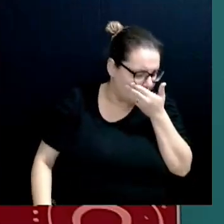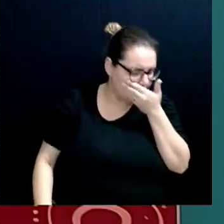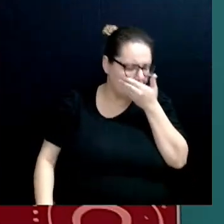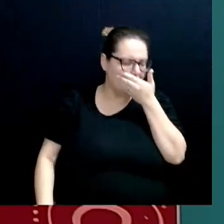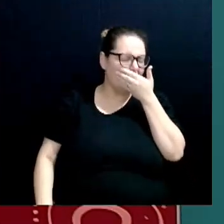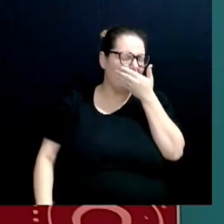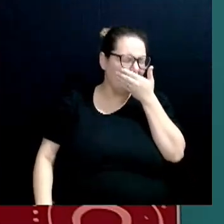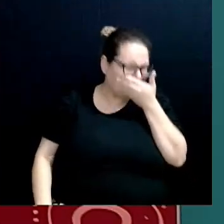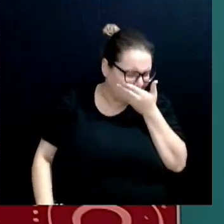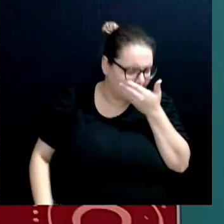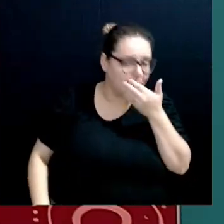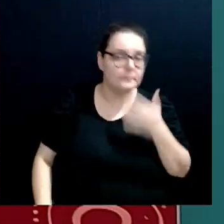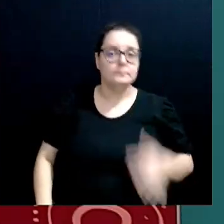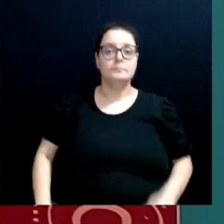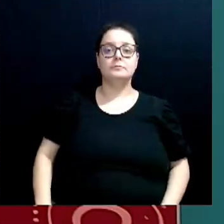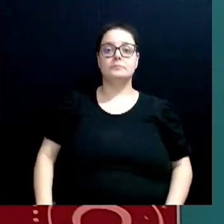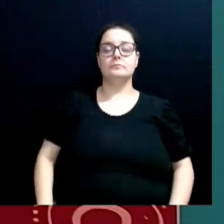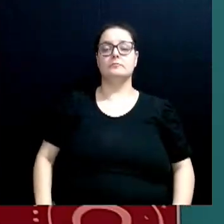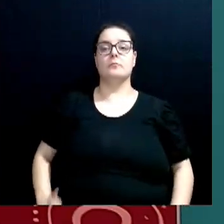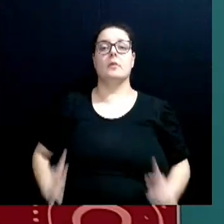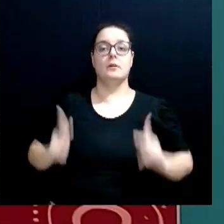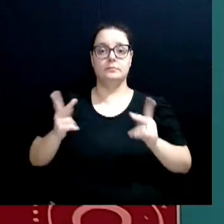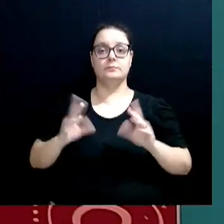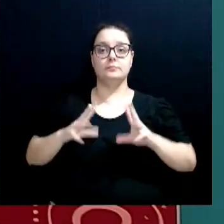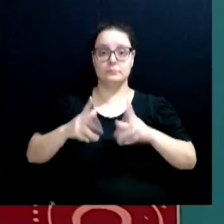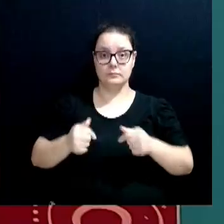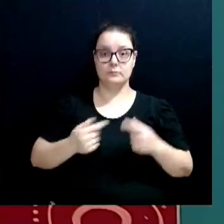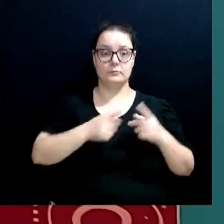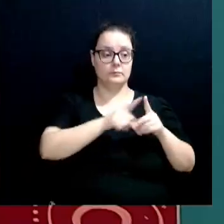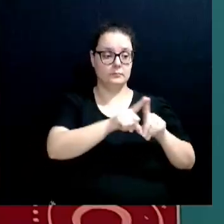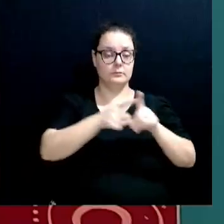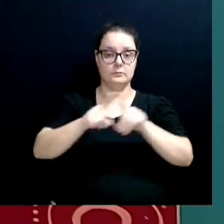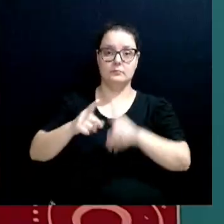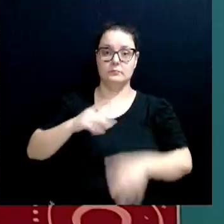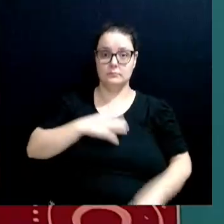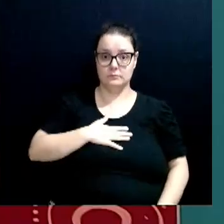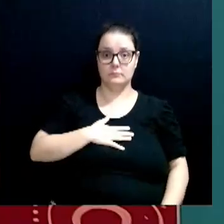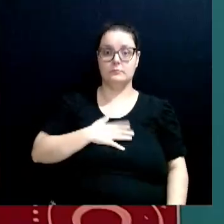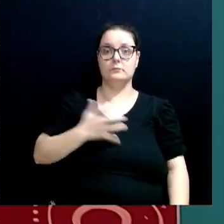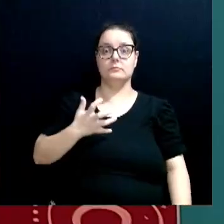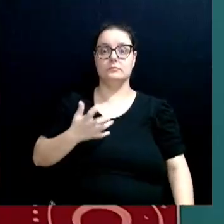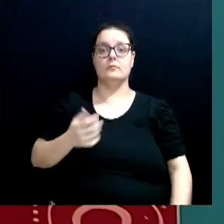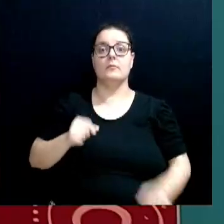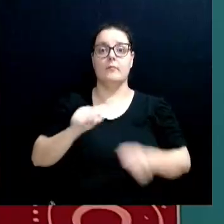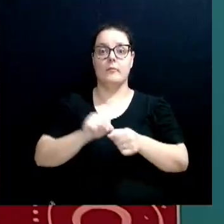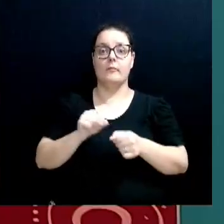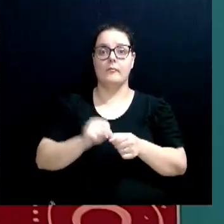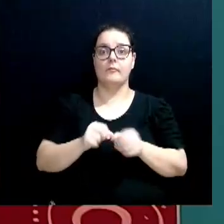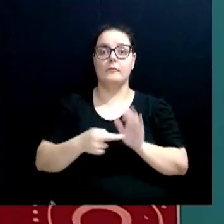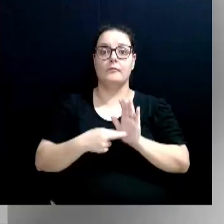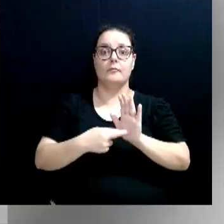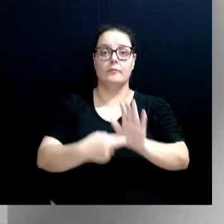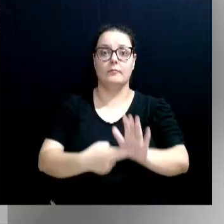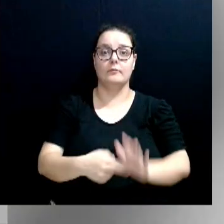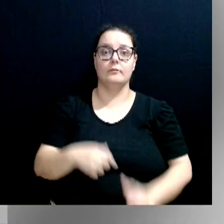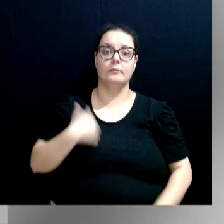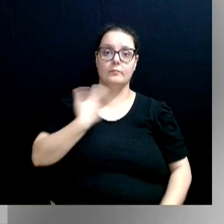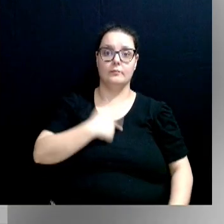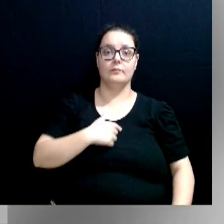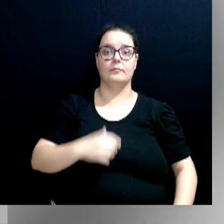meus parceiros, todos os meus grandes parceiros, eu quero fazer aqui uma referência ao nosso querido mestre